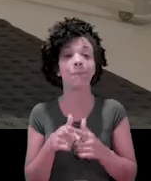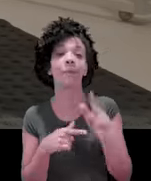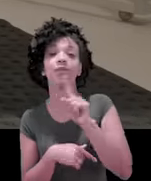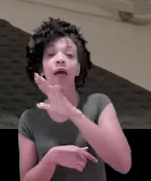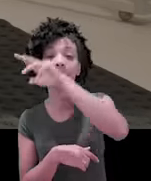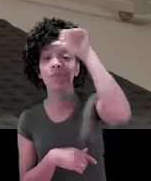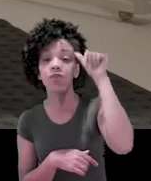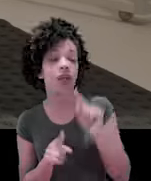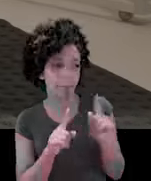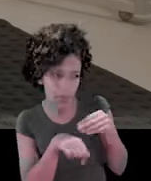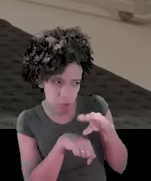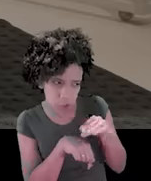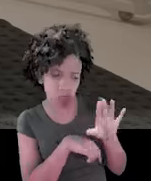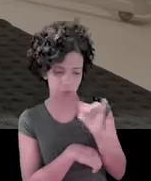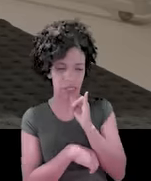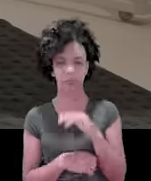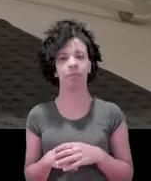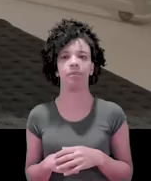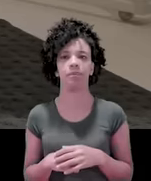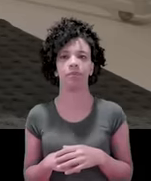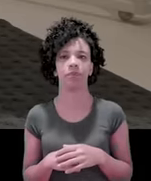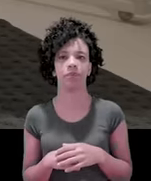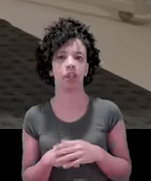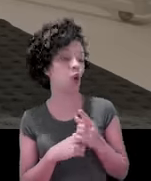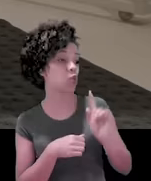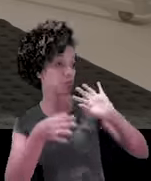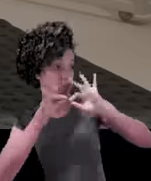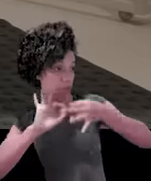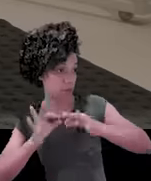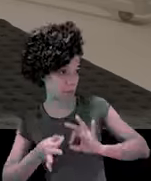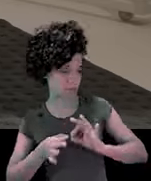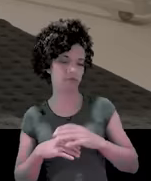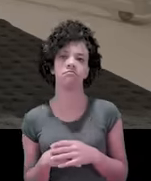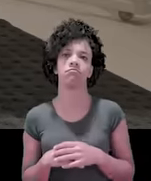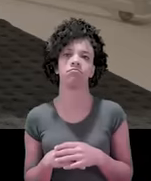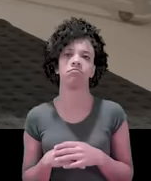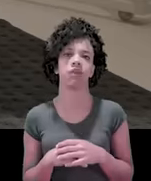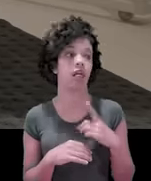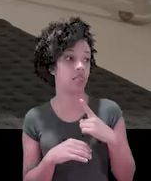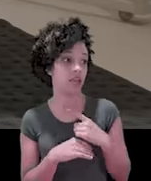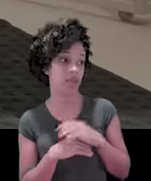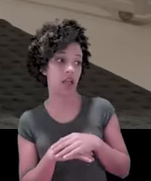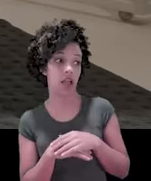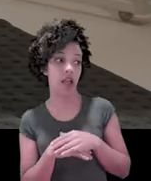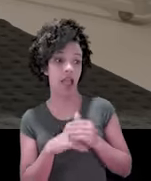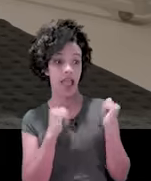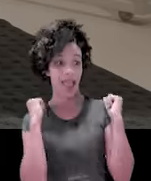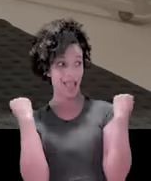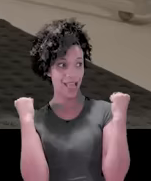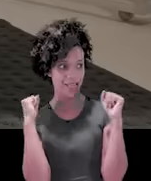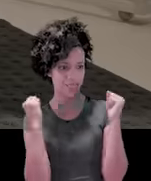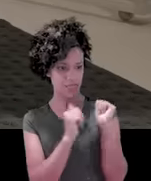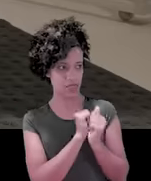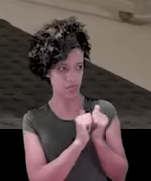Amazônia eu vou te dar um exemplo últimas Olimpíadas em cima embaixo tô falando de atletas de